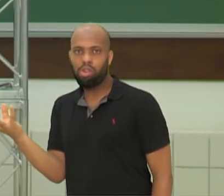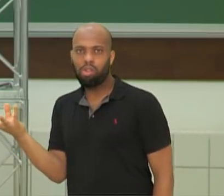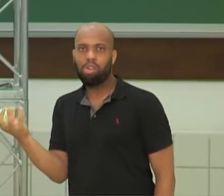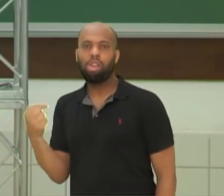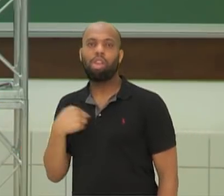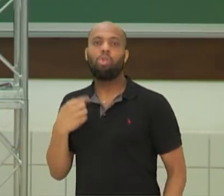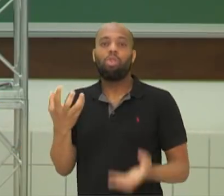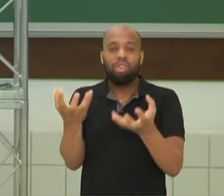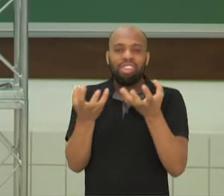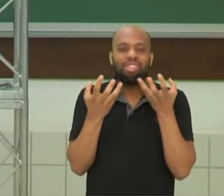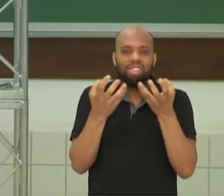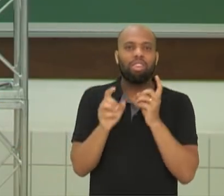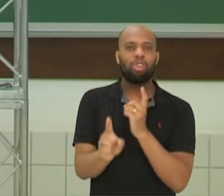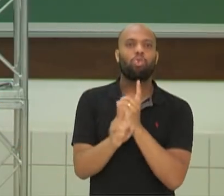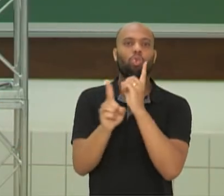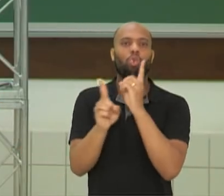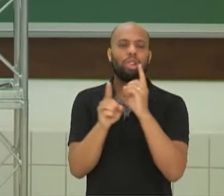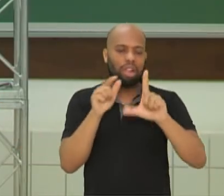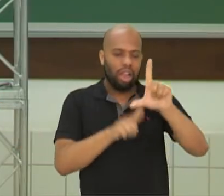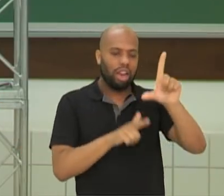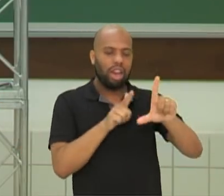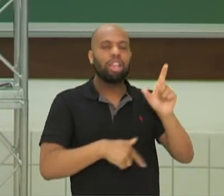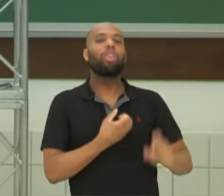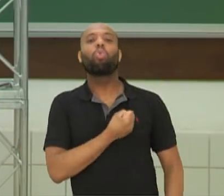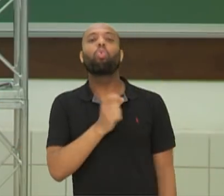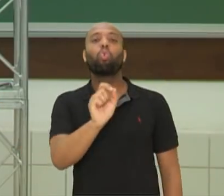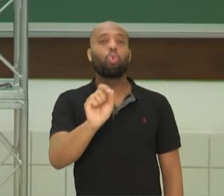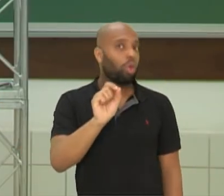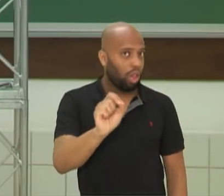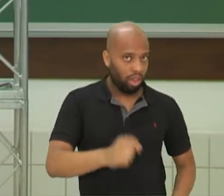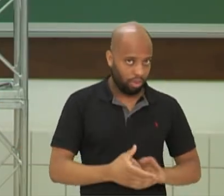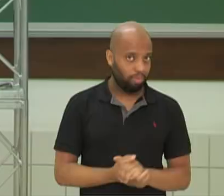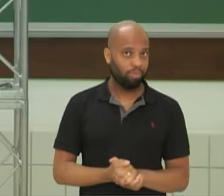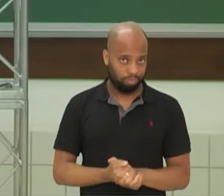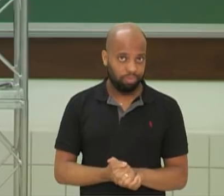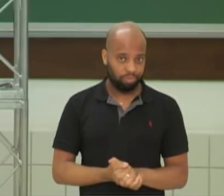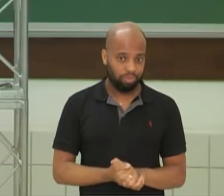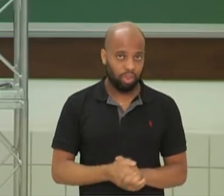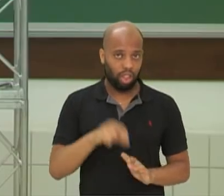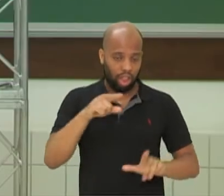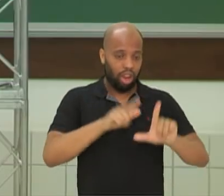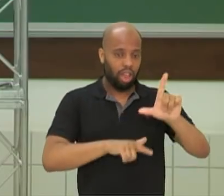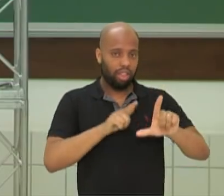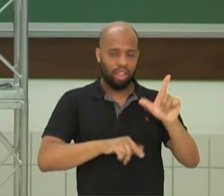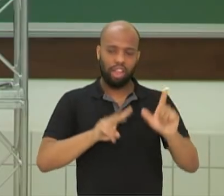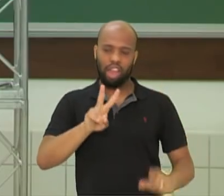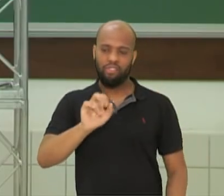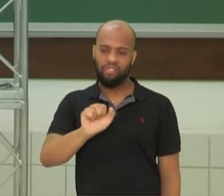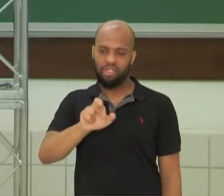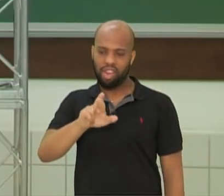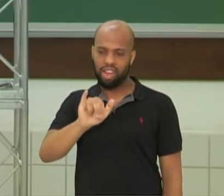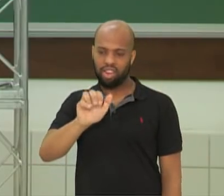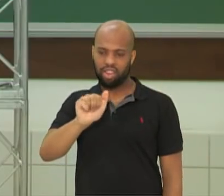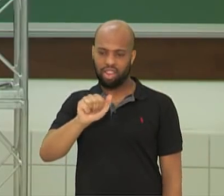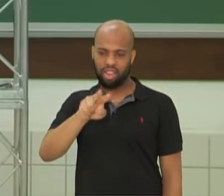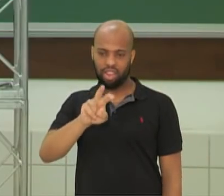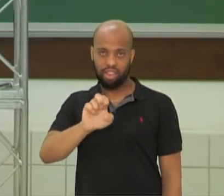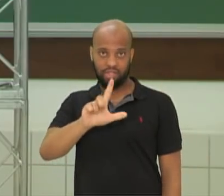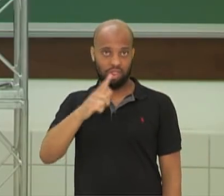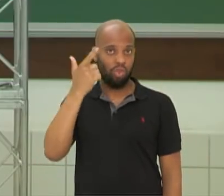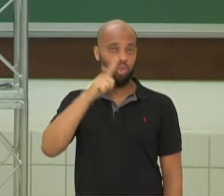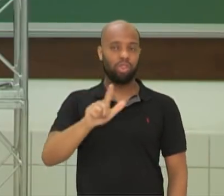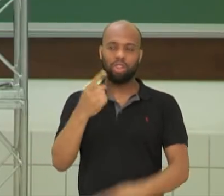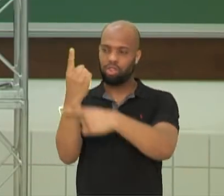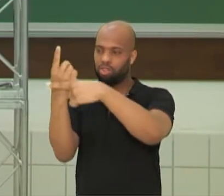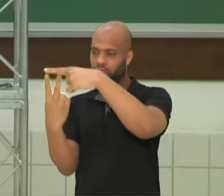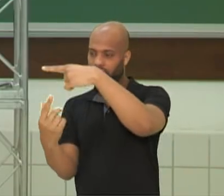vou em busca dessa nossa incógnita, dessa nossa variável, para chegar nesse valor de